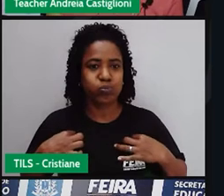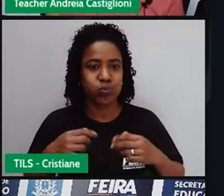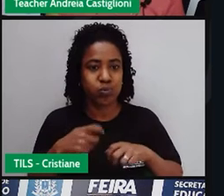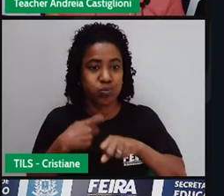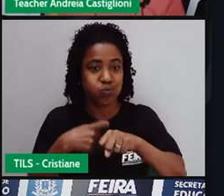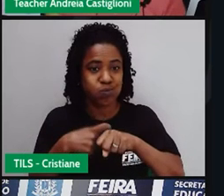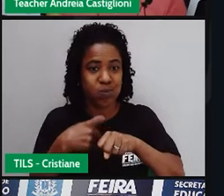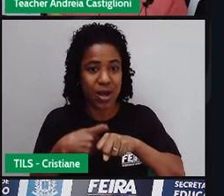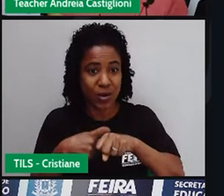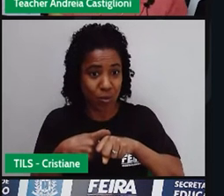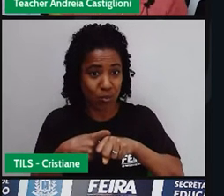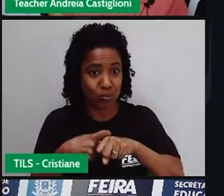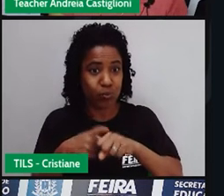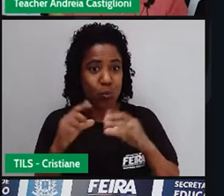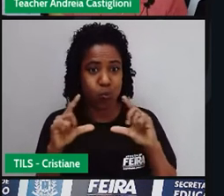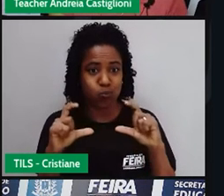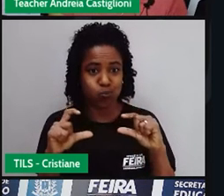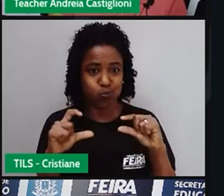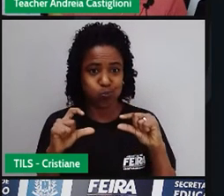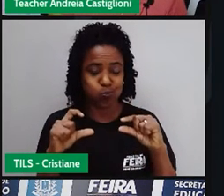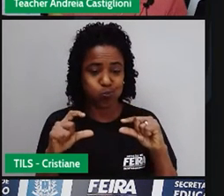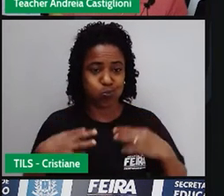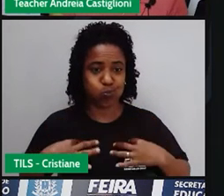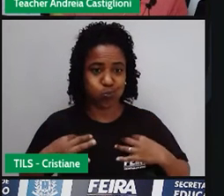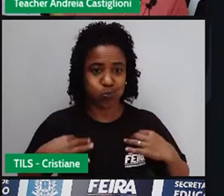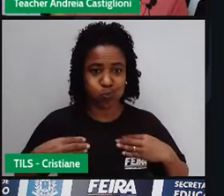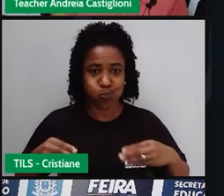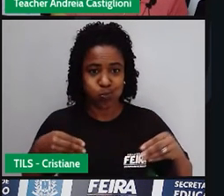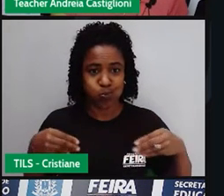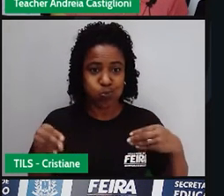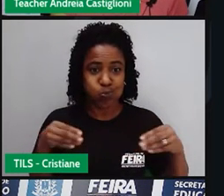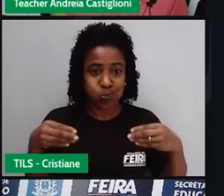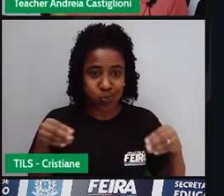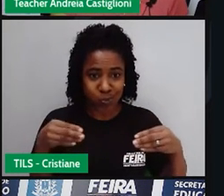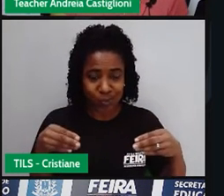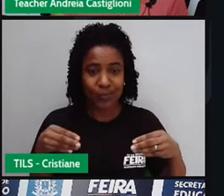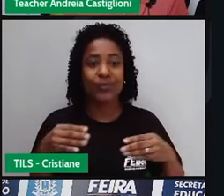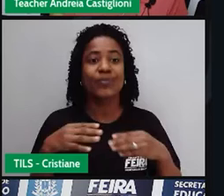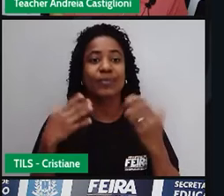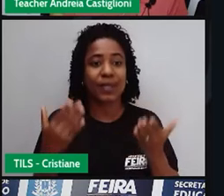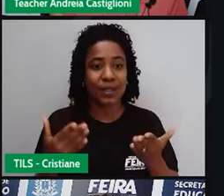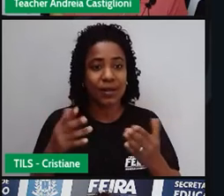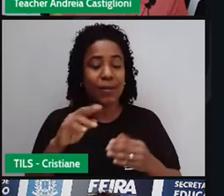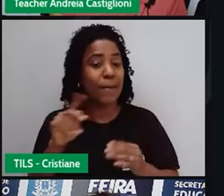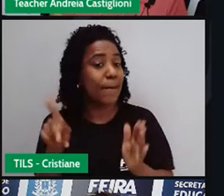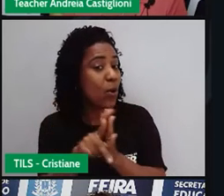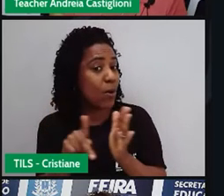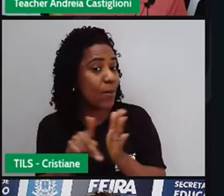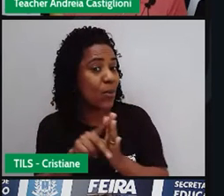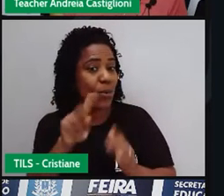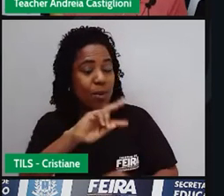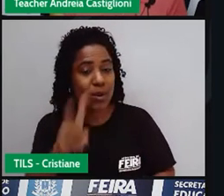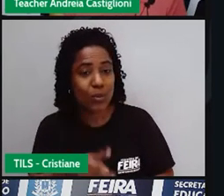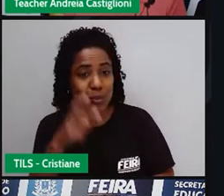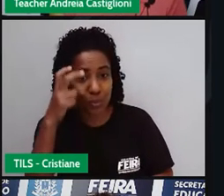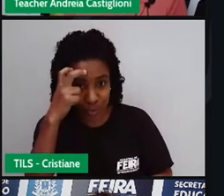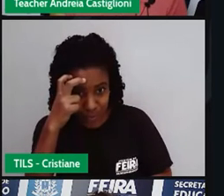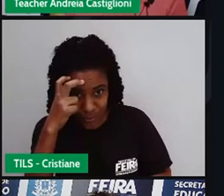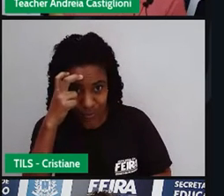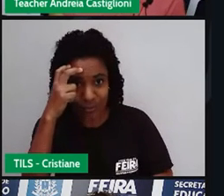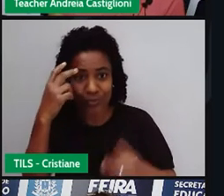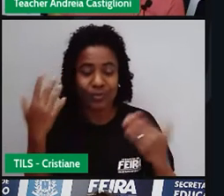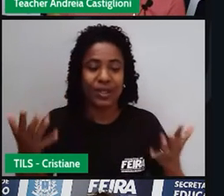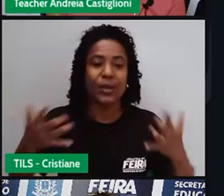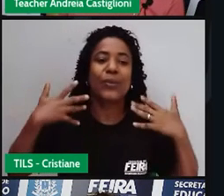tirar o da falou é de uma cultura mais né o país que tem mais estações de fininho